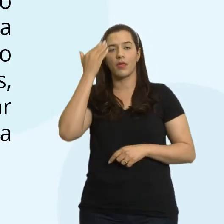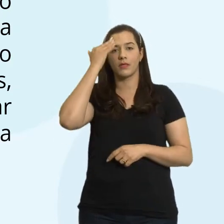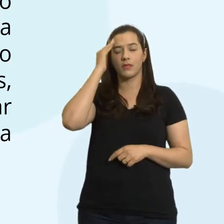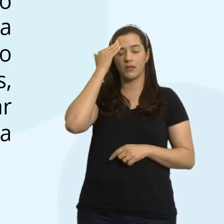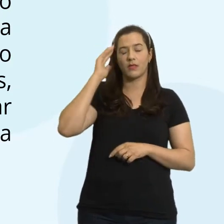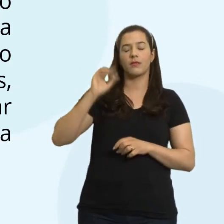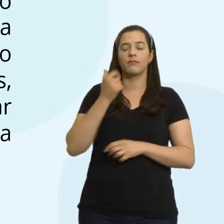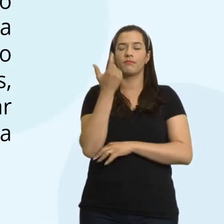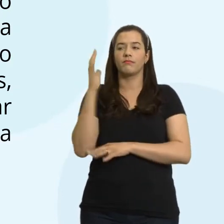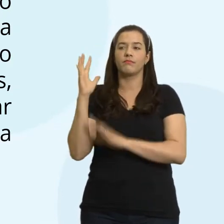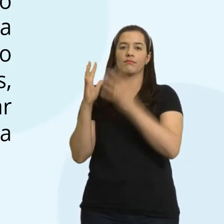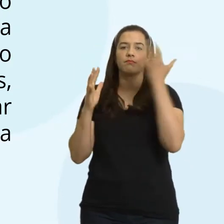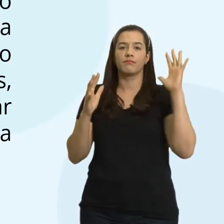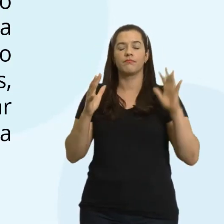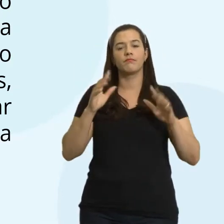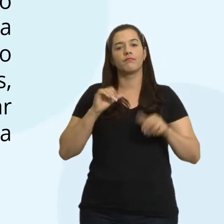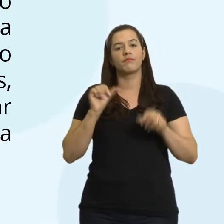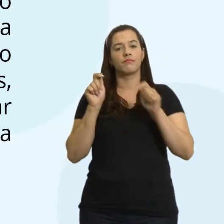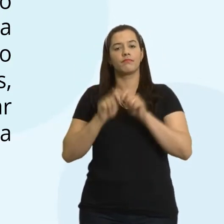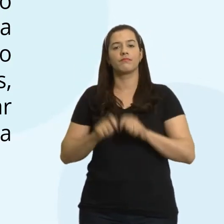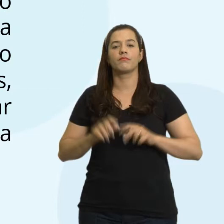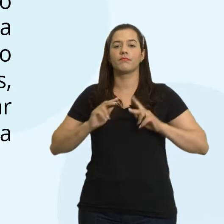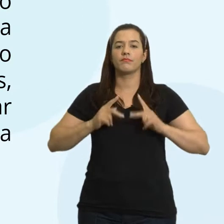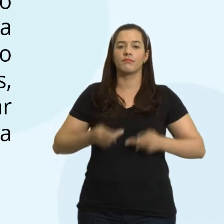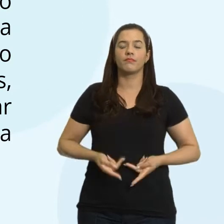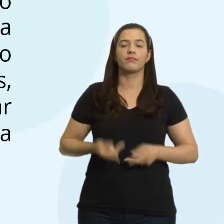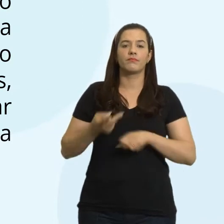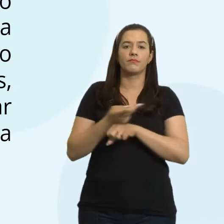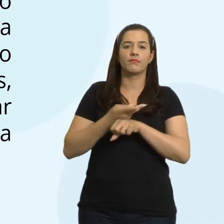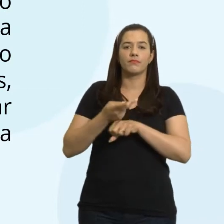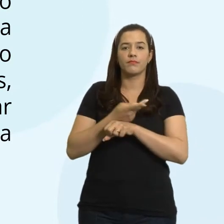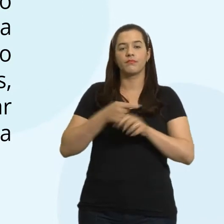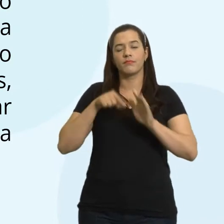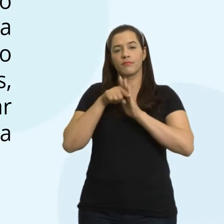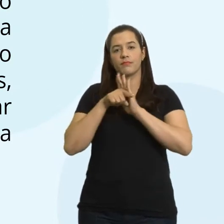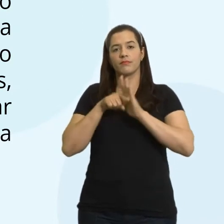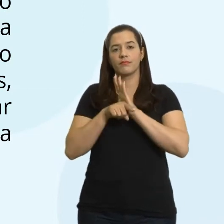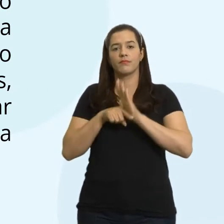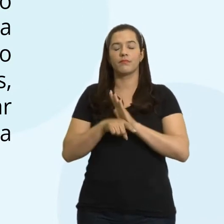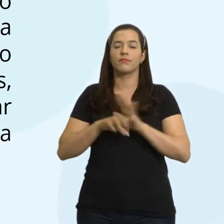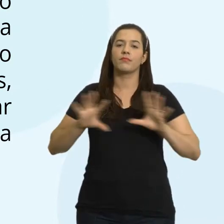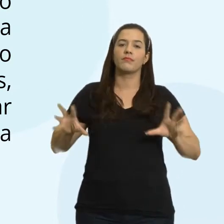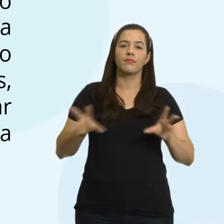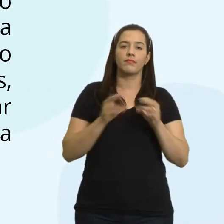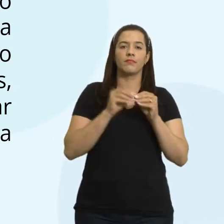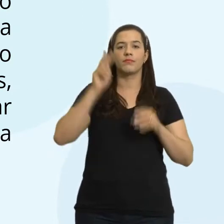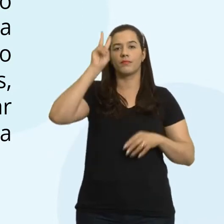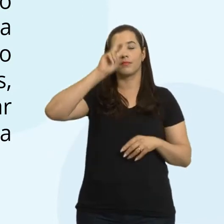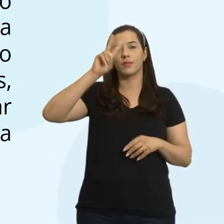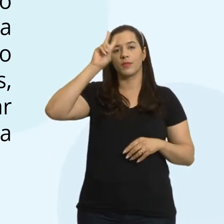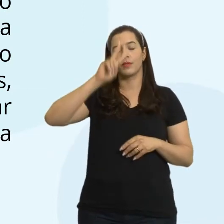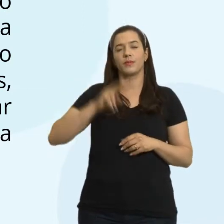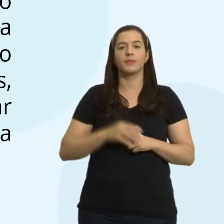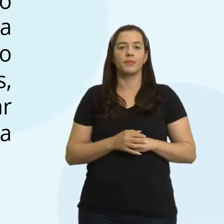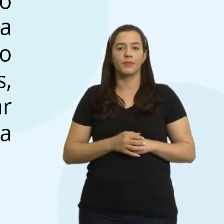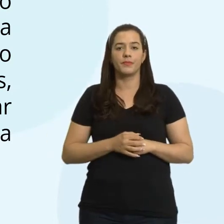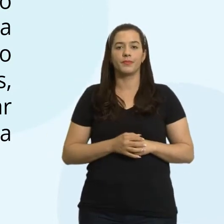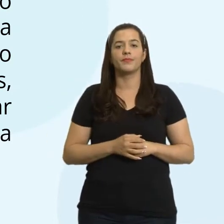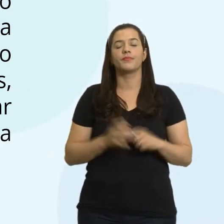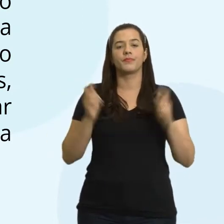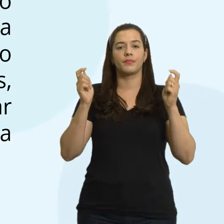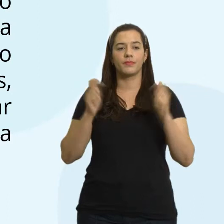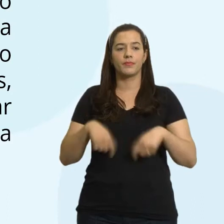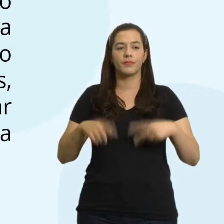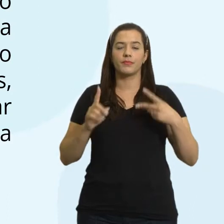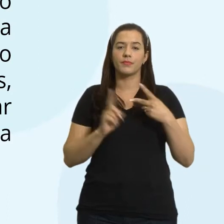como empreendimento humano e o conhecimento científico como provisório, cultural e histórico. Temos também a